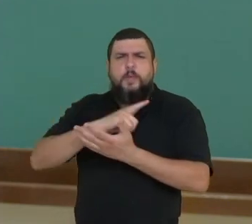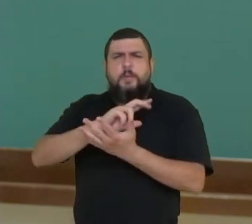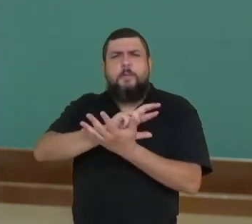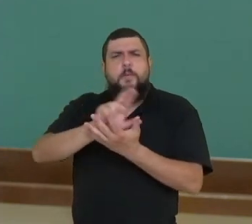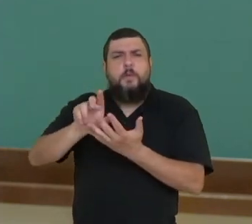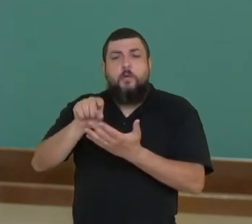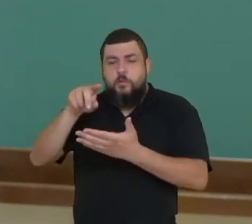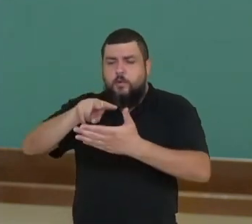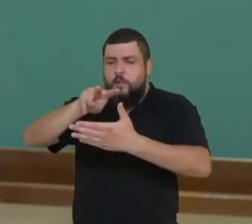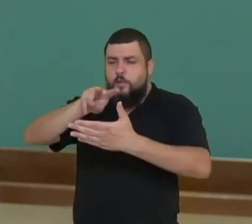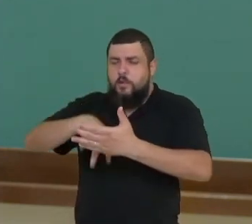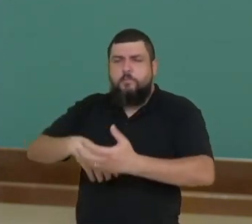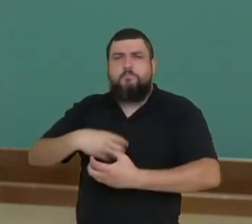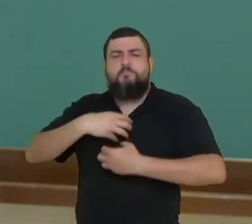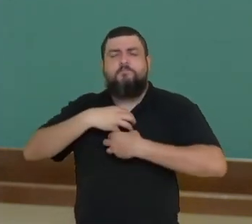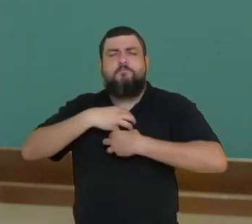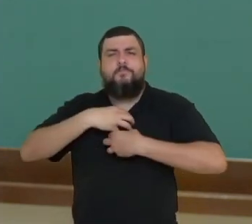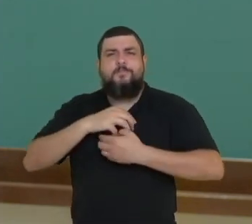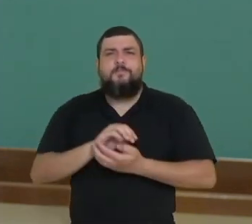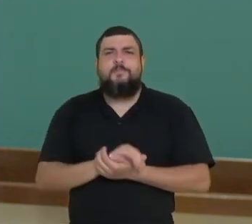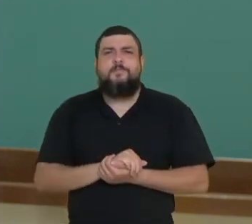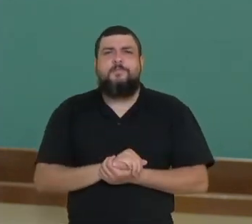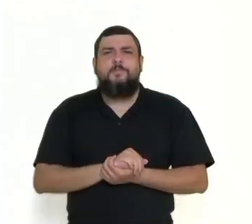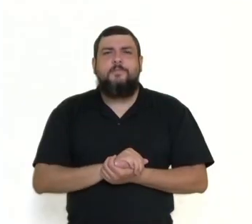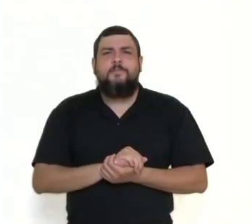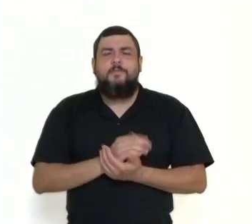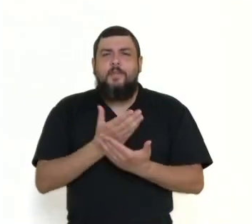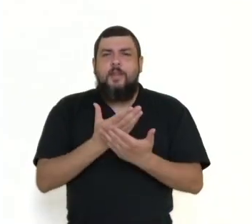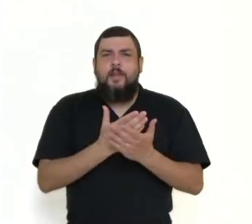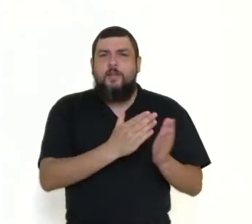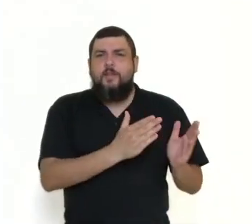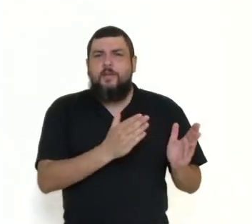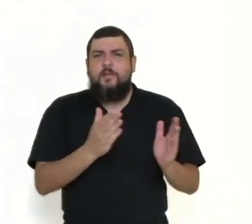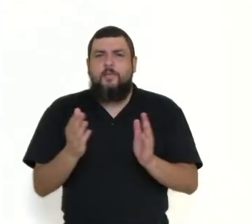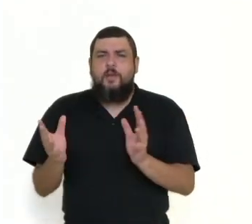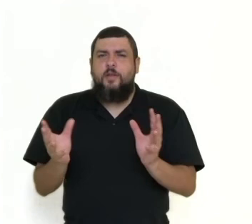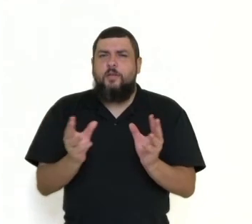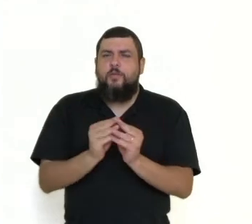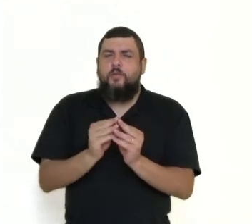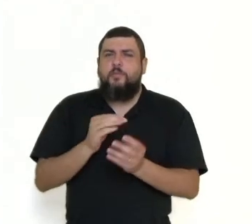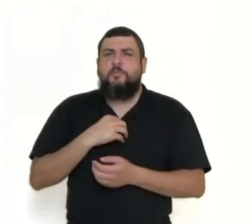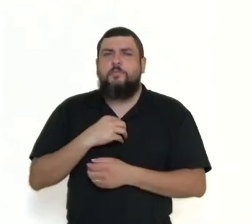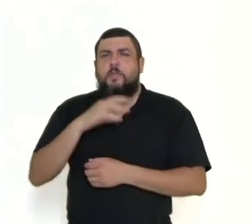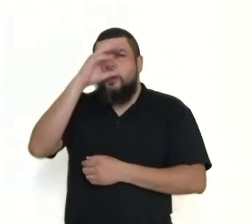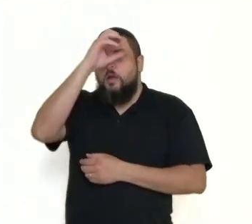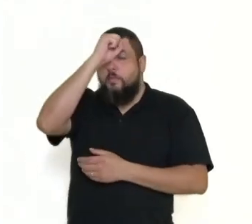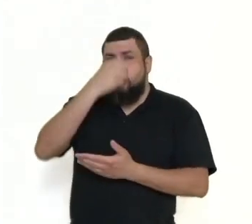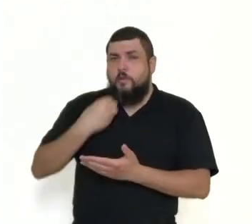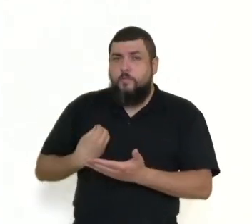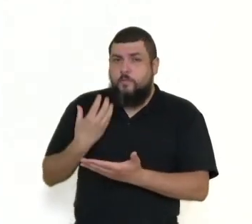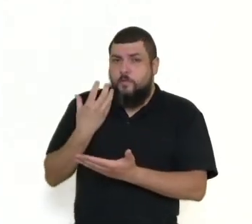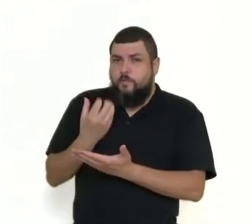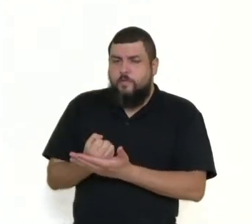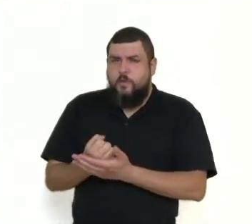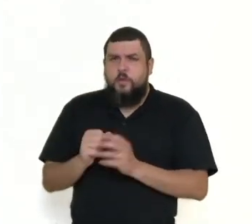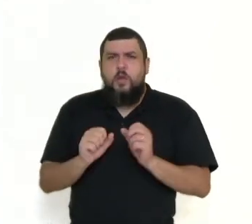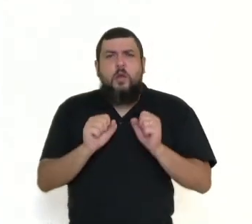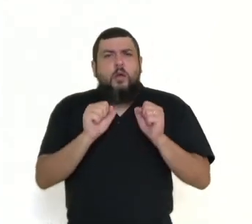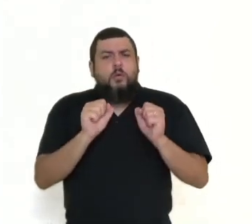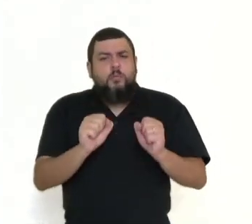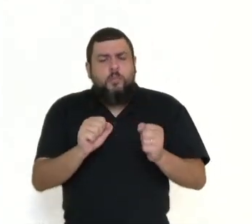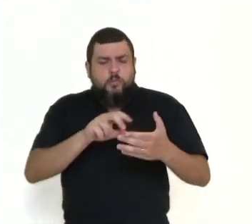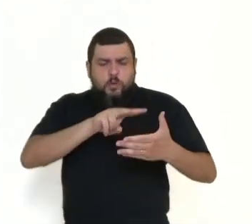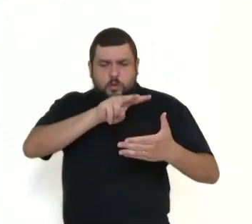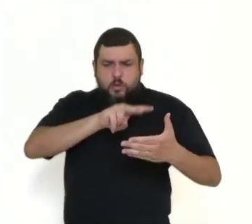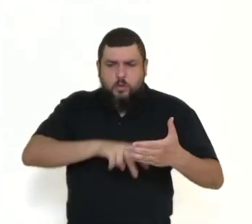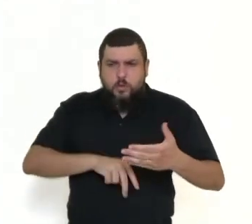se inspirar. O que aprendemos? Aprendemos que a biografia é uma narrativa que pode contextualizar autor e